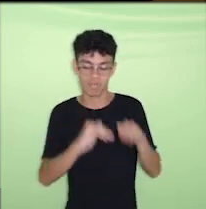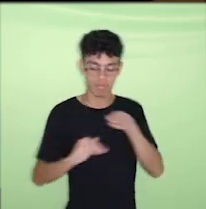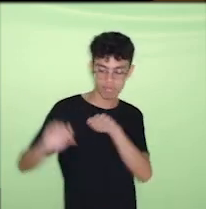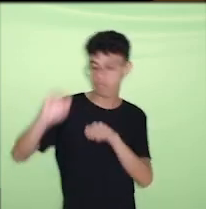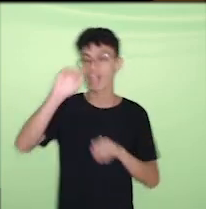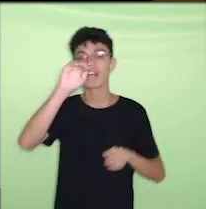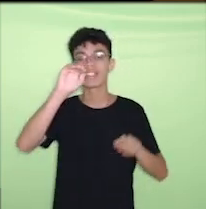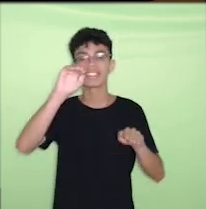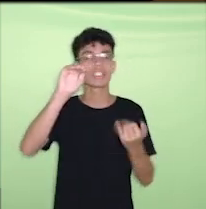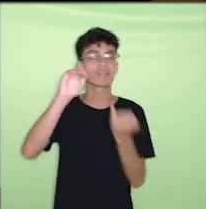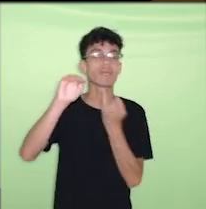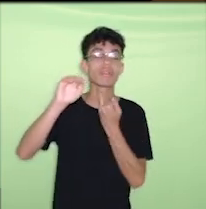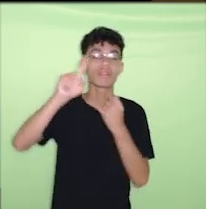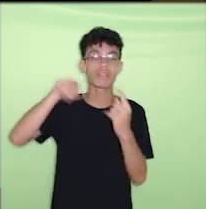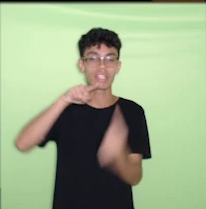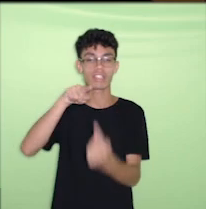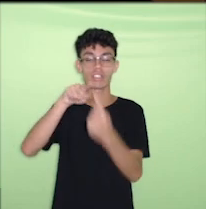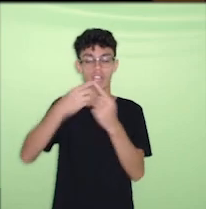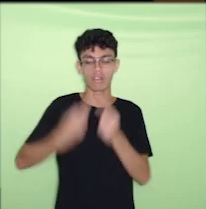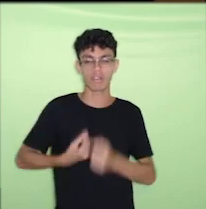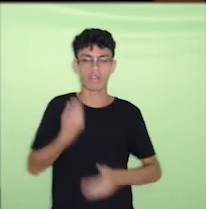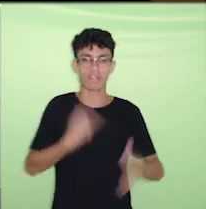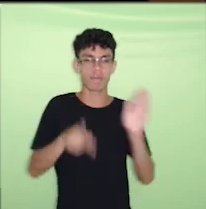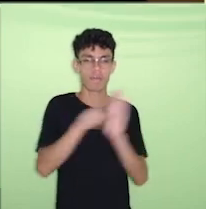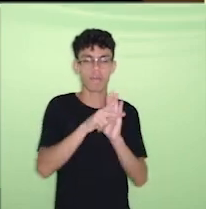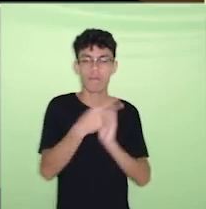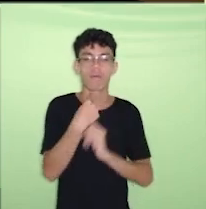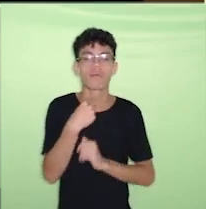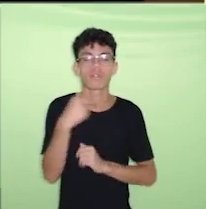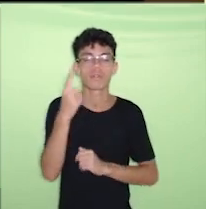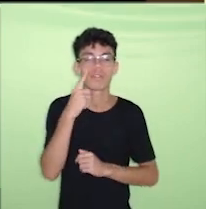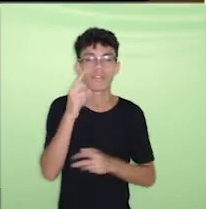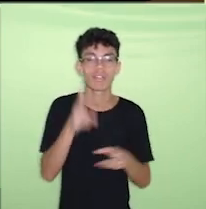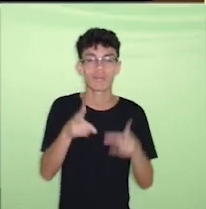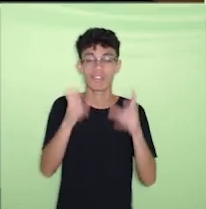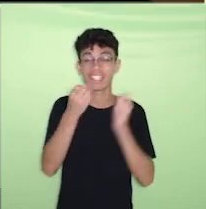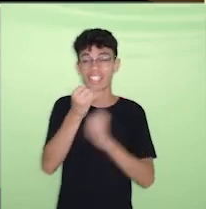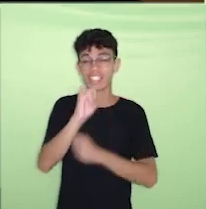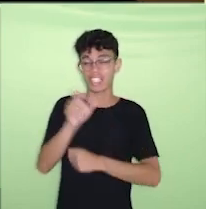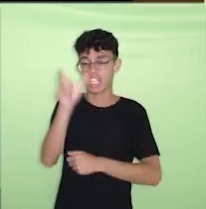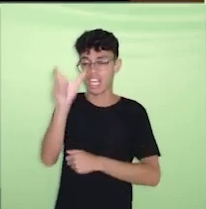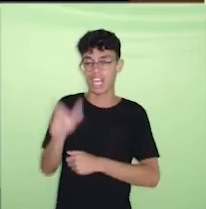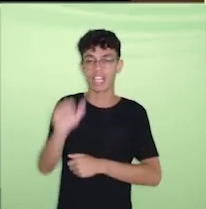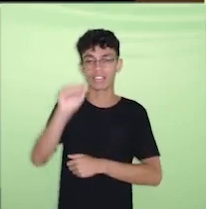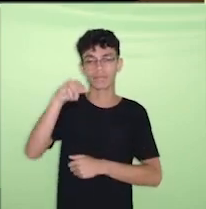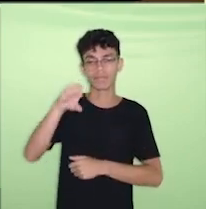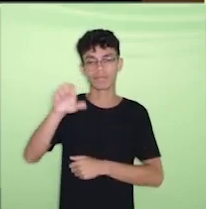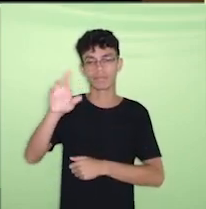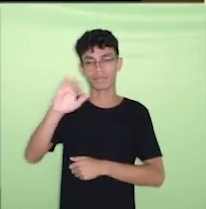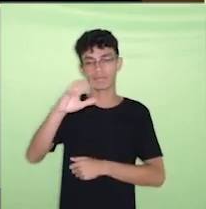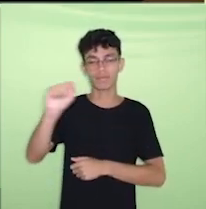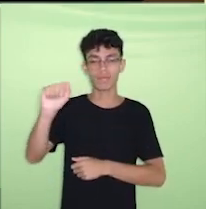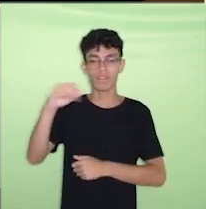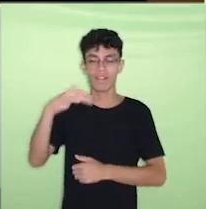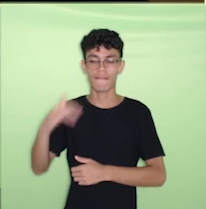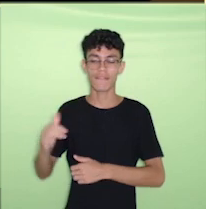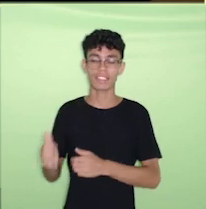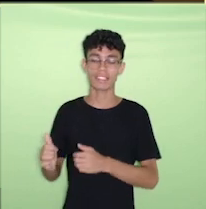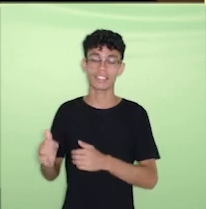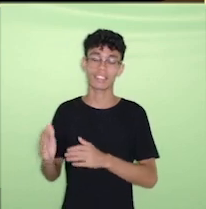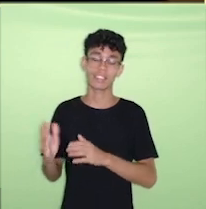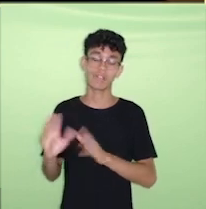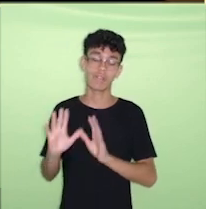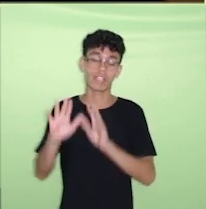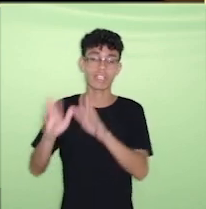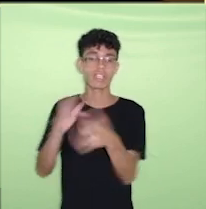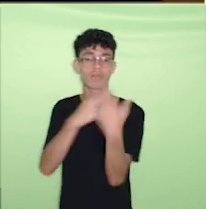construiu e tomar a vida própria. Mas veja, se a América, assim que assumir o posto, fizer uma ação